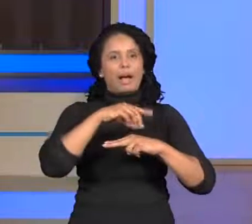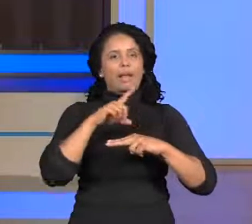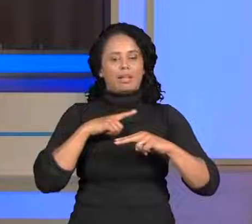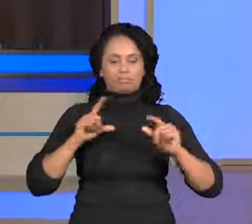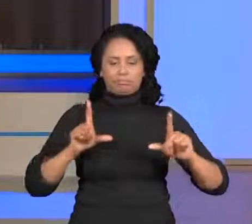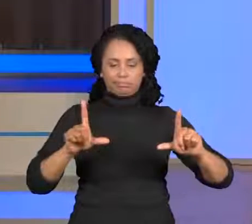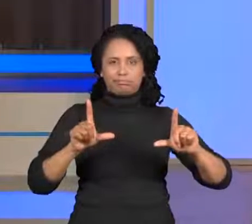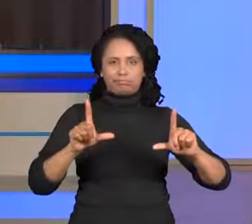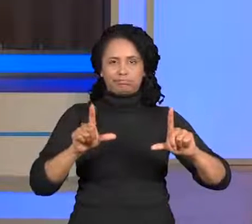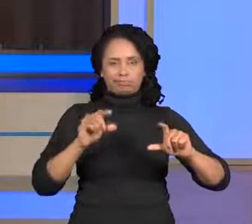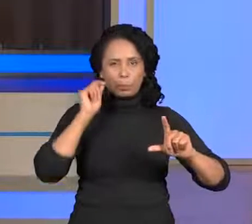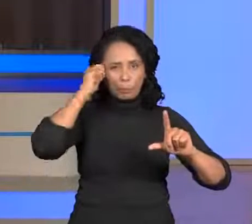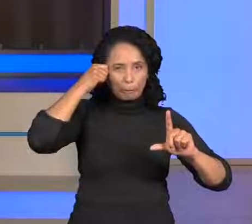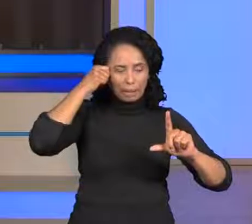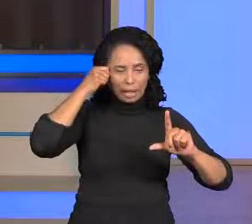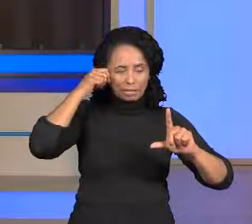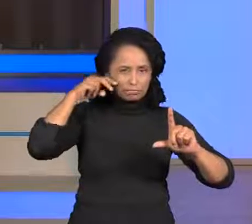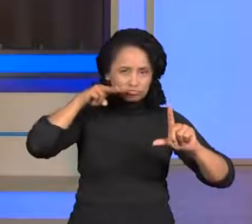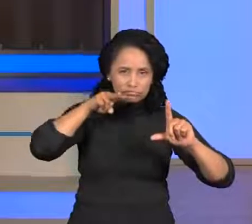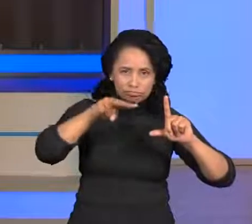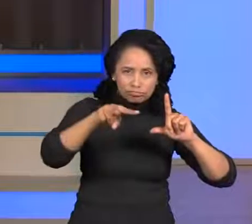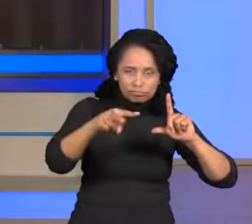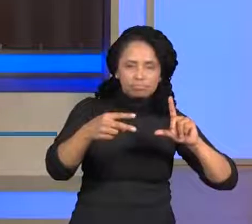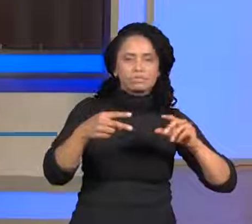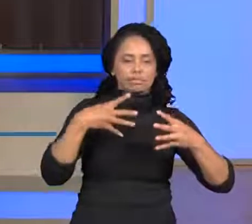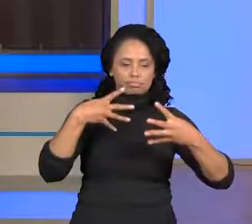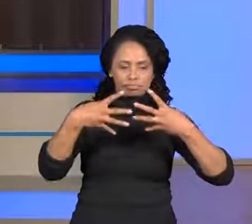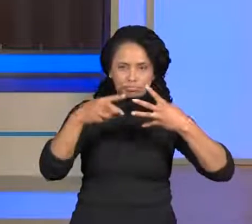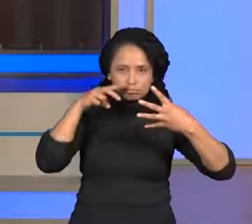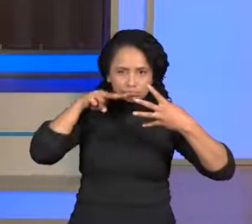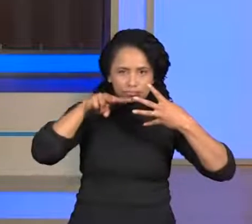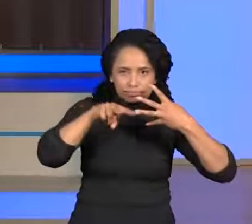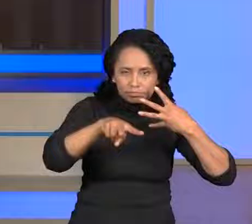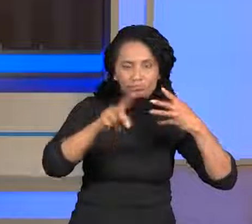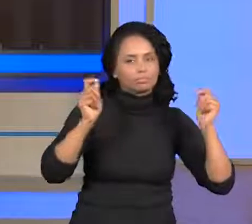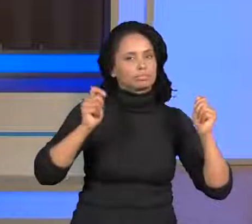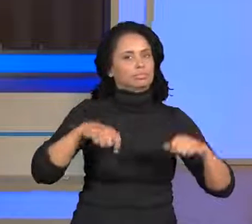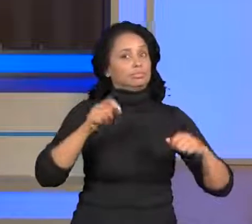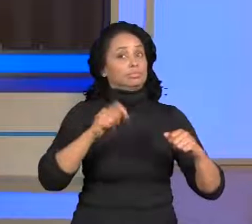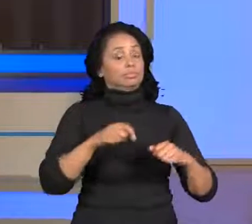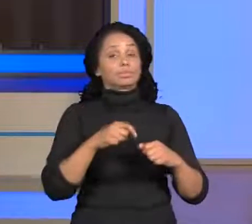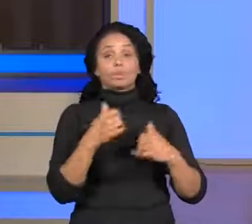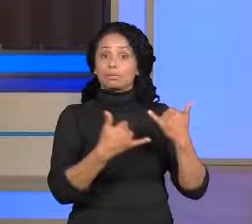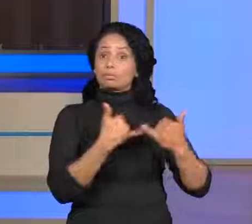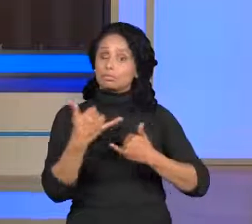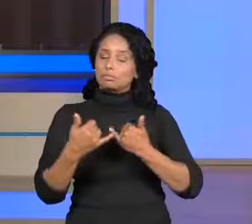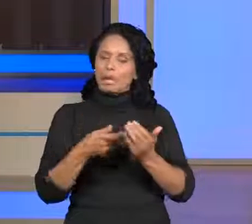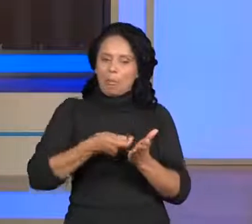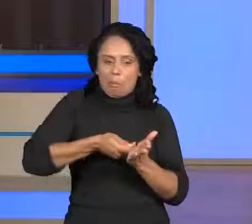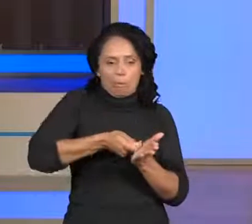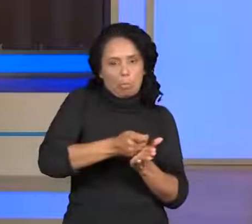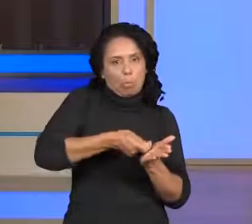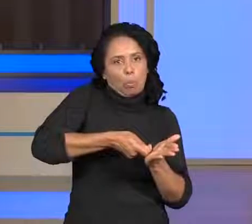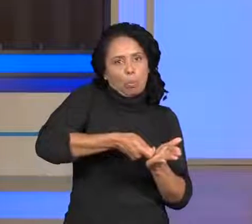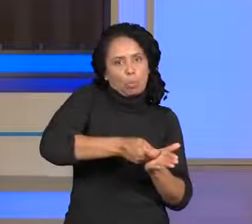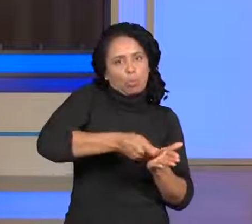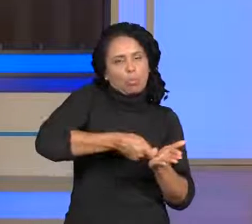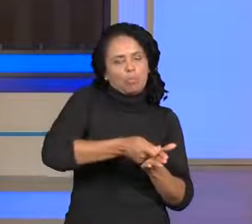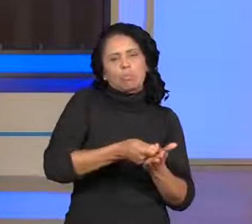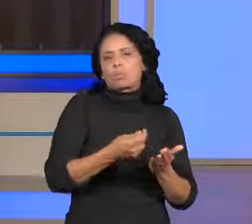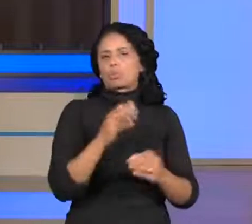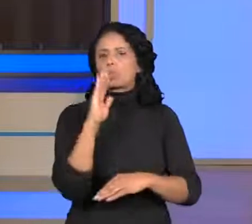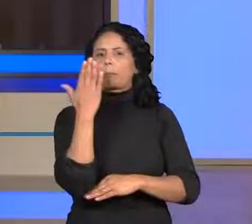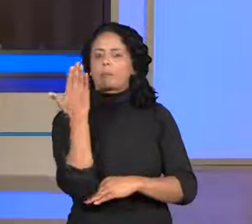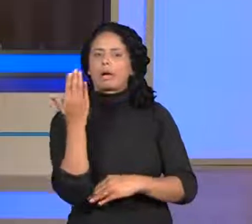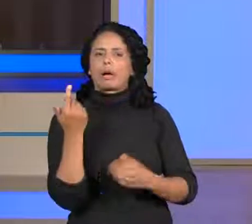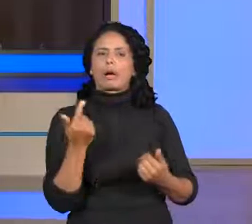a gravura, vários materiais a gente consegue extrair ali a nossa obra através dela.